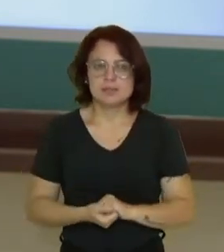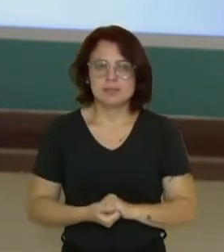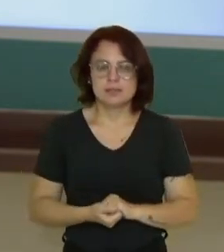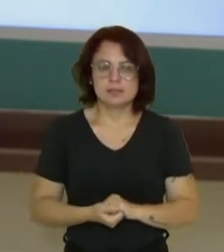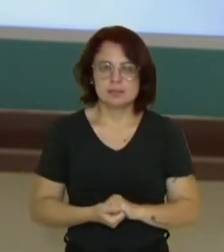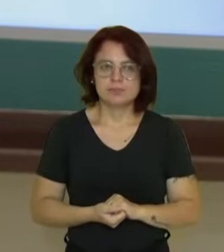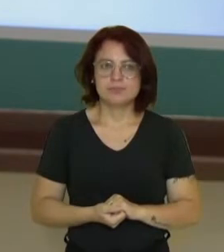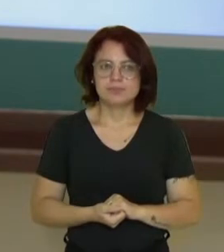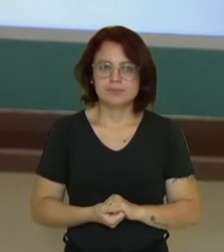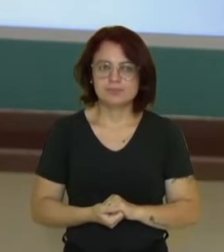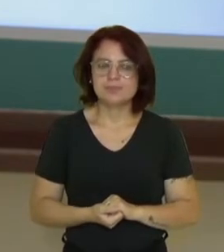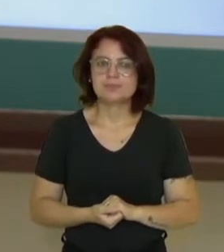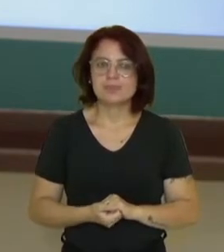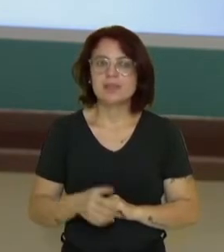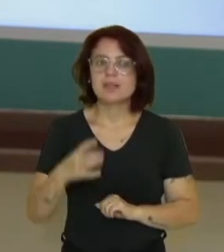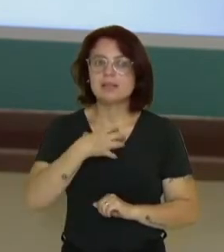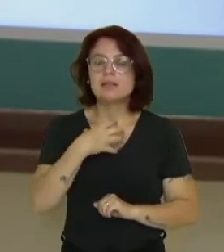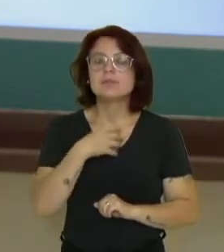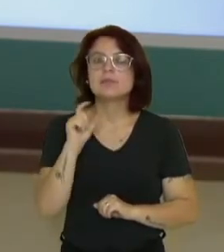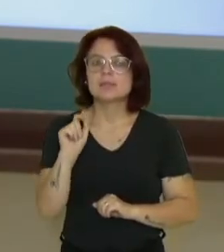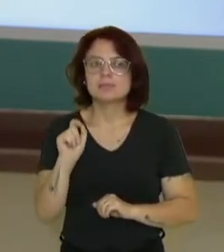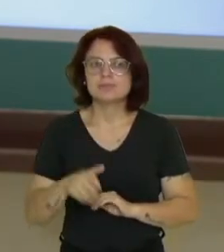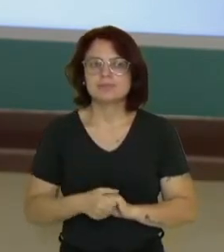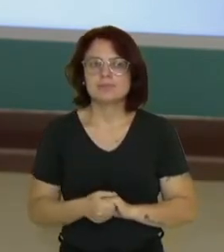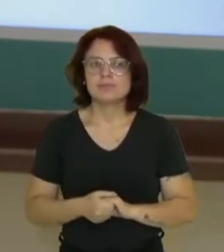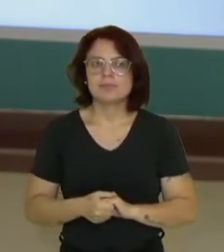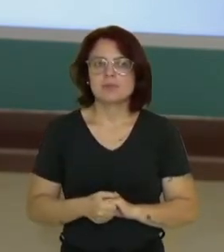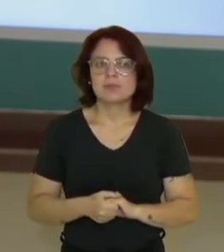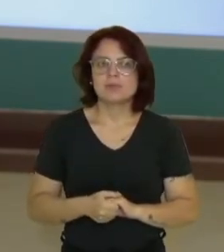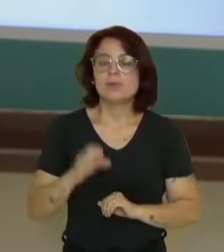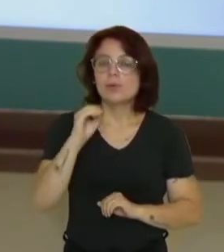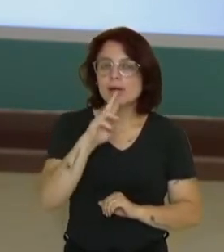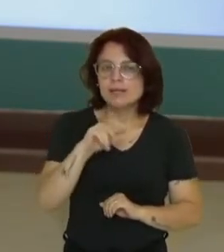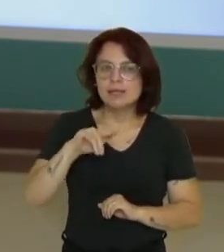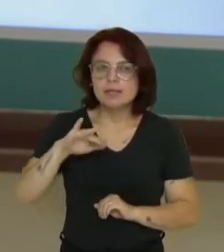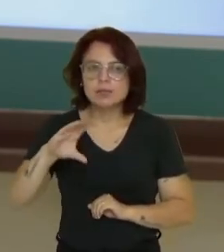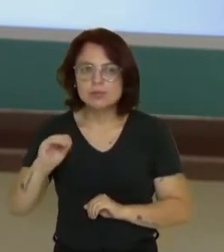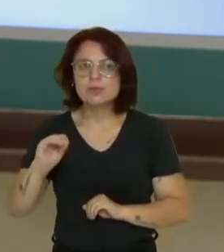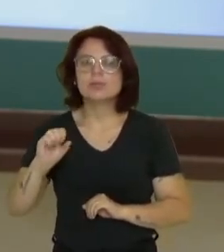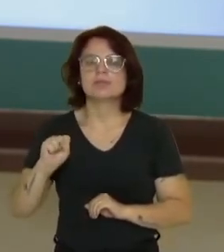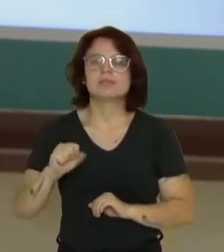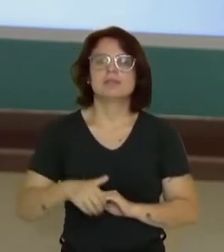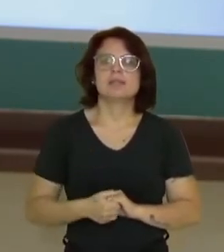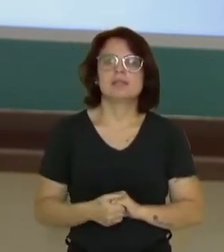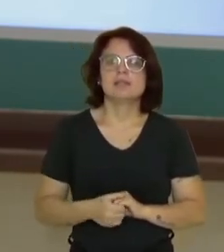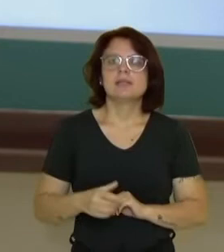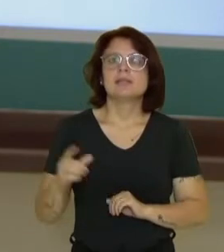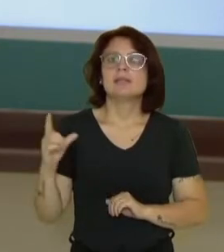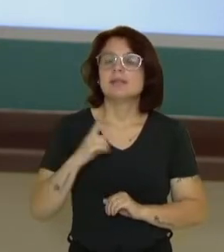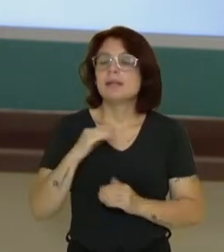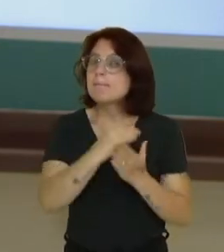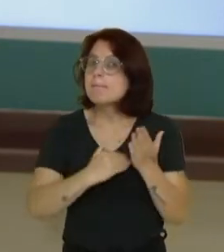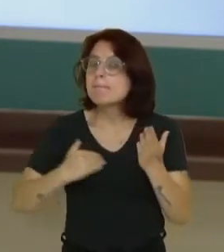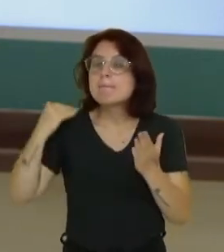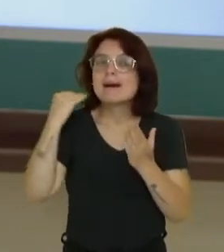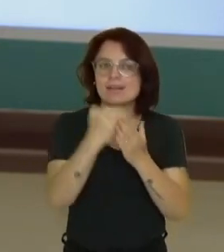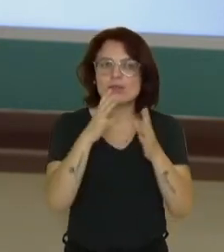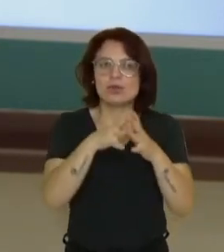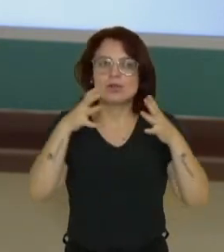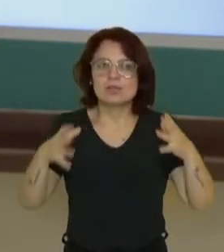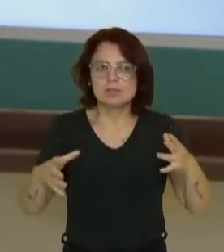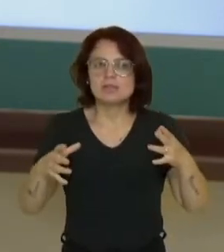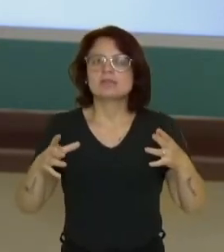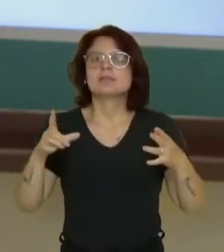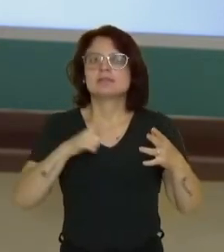dos orgânicos e inorgânicos é que os compostos orgânicos, na sua maioria,